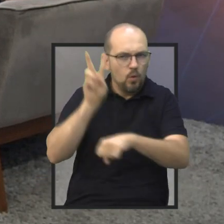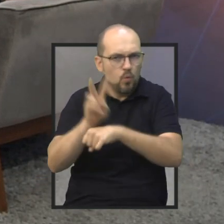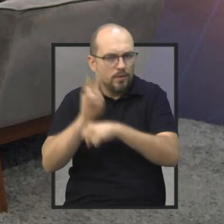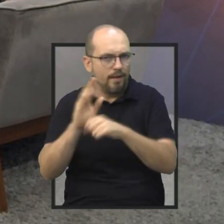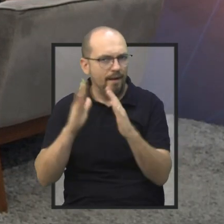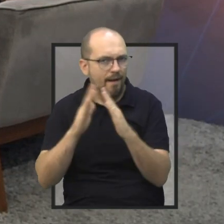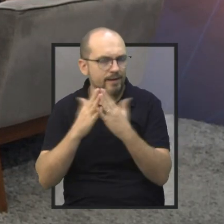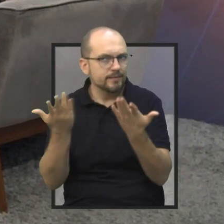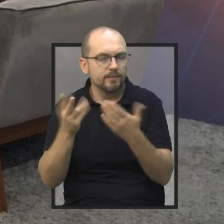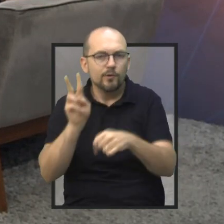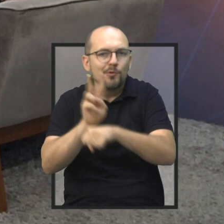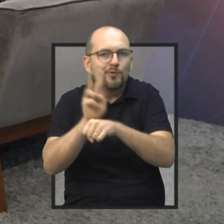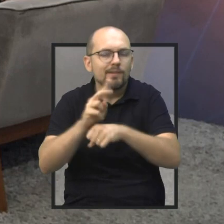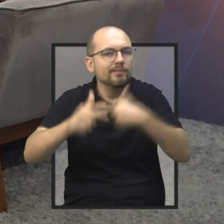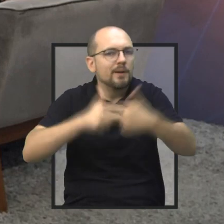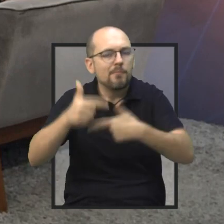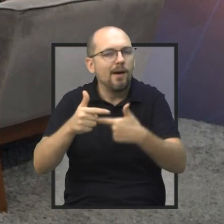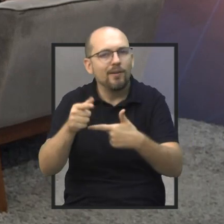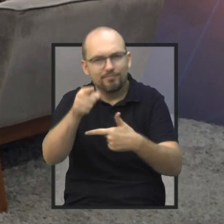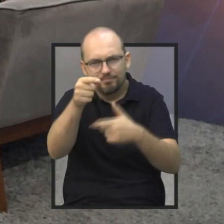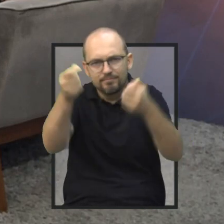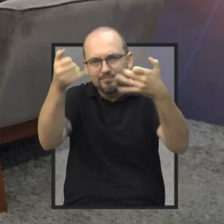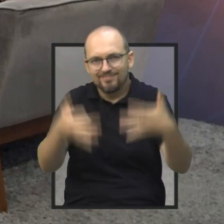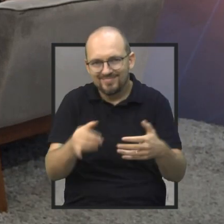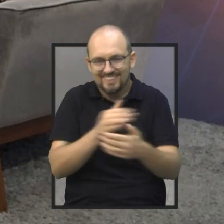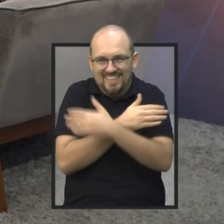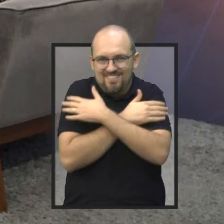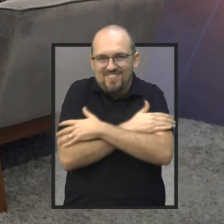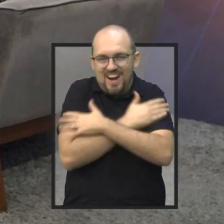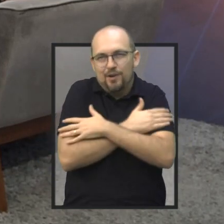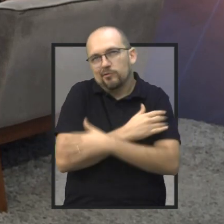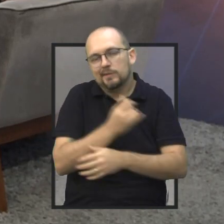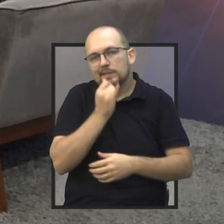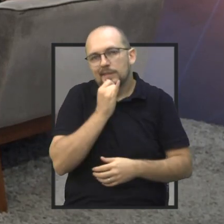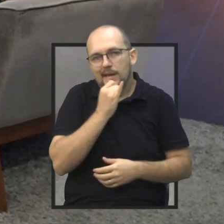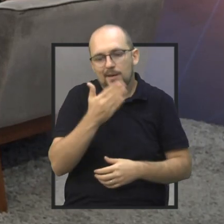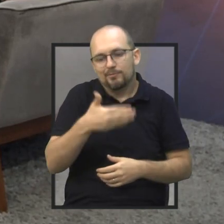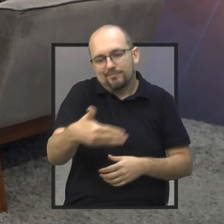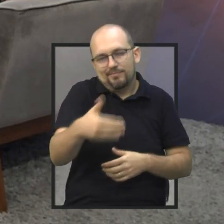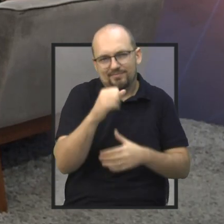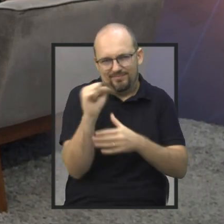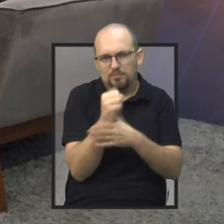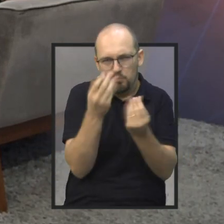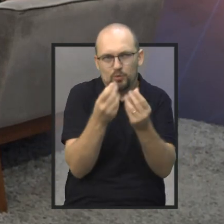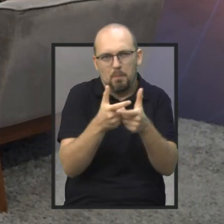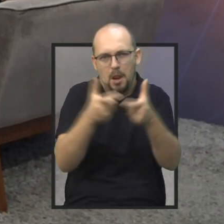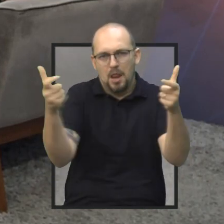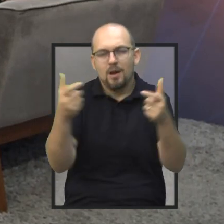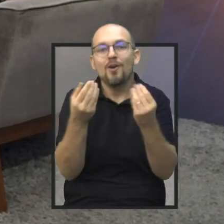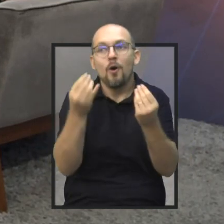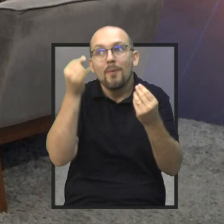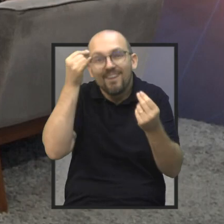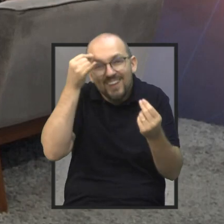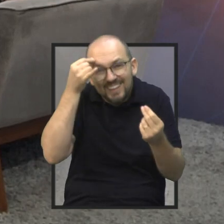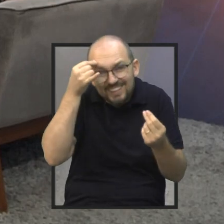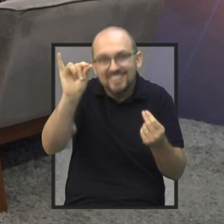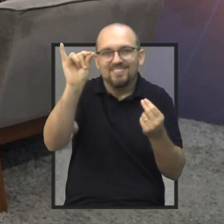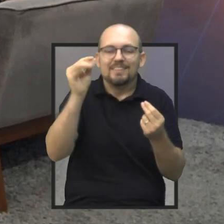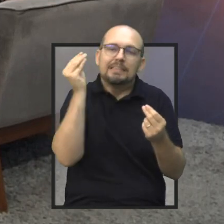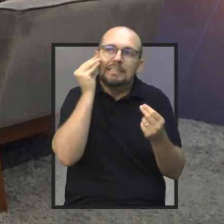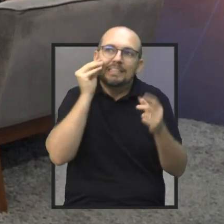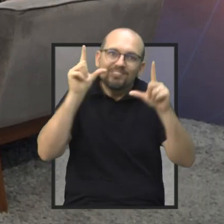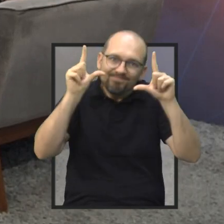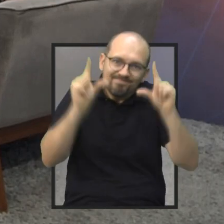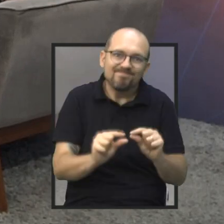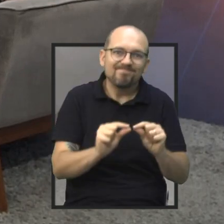casa, ambiente de trabalho, ainda mais que a gente estava falando sobre a questão do inverno, né? Que isso se agrava. O que a gente pode fazer para tentar